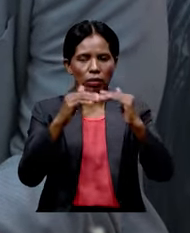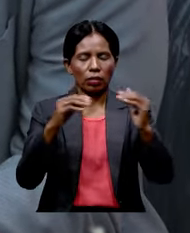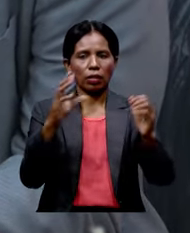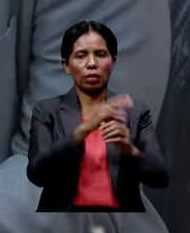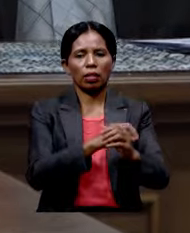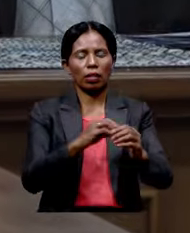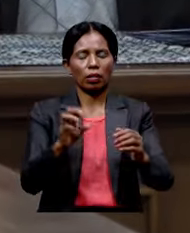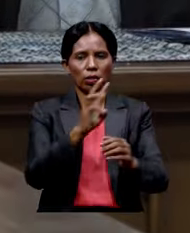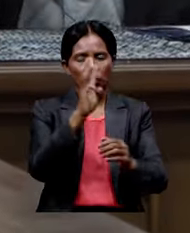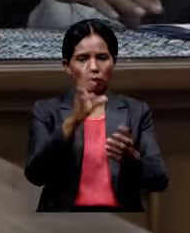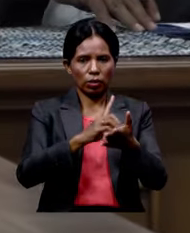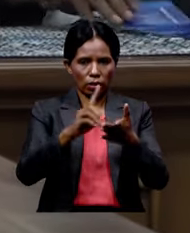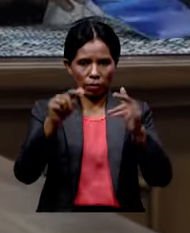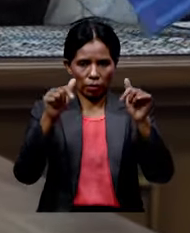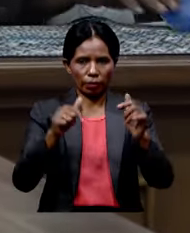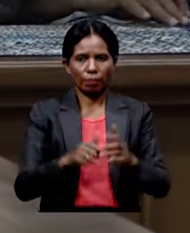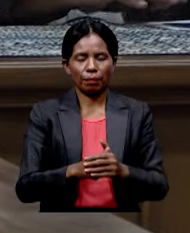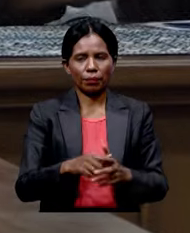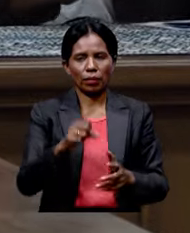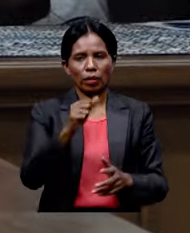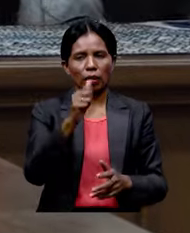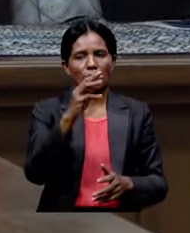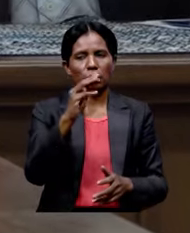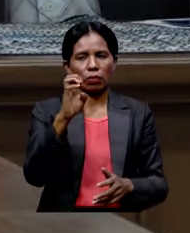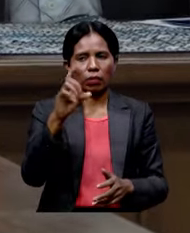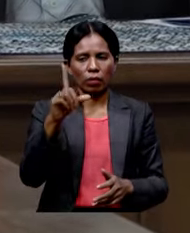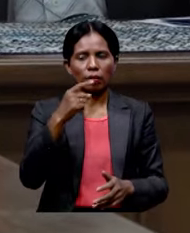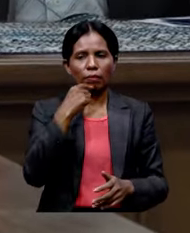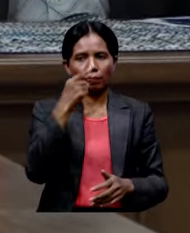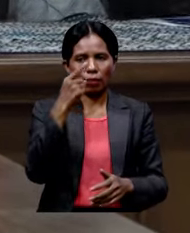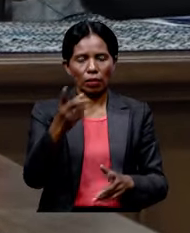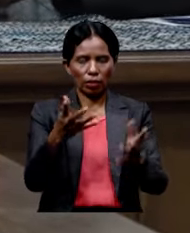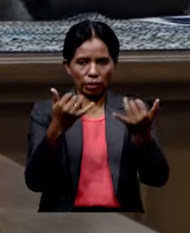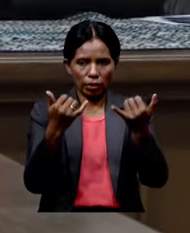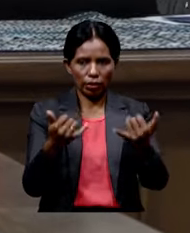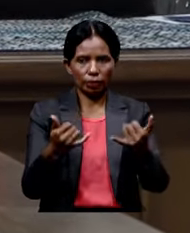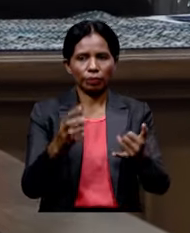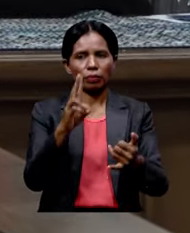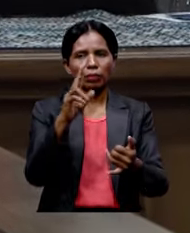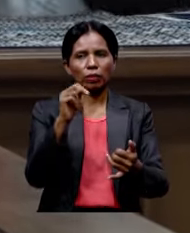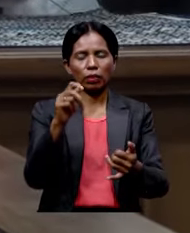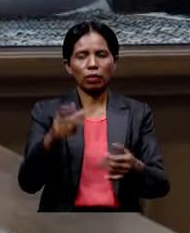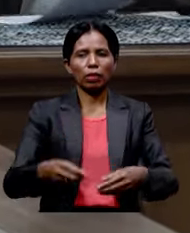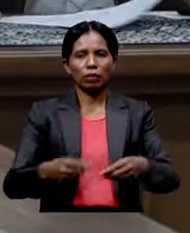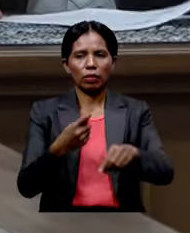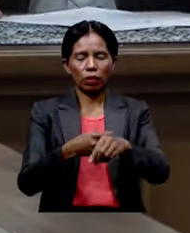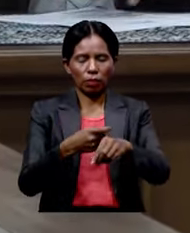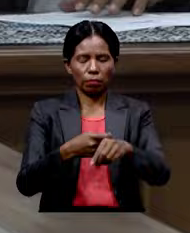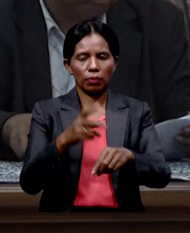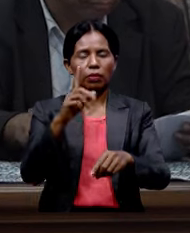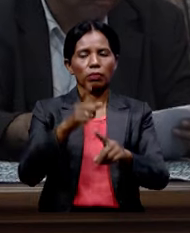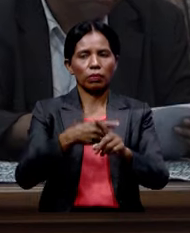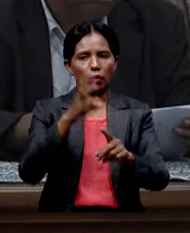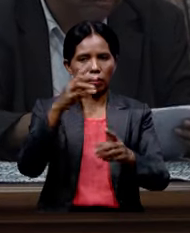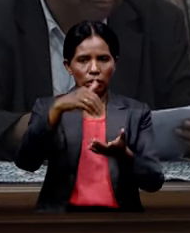imprensa e a quarta semana. Samuel Venâncio Souza Hatete Daudau Ney, o entel foi prazo fulanen, onde foi viva